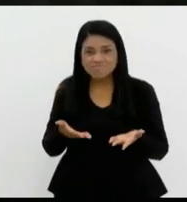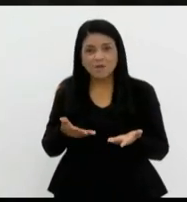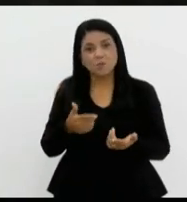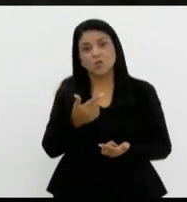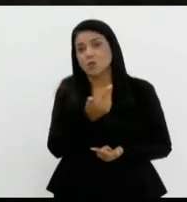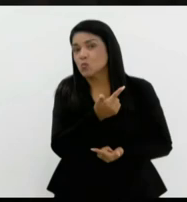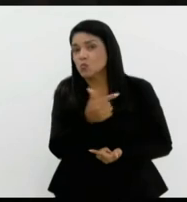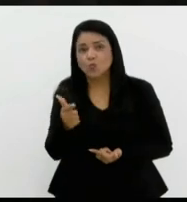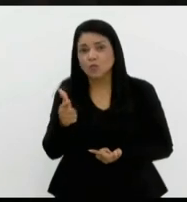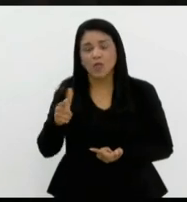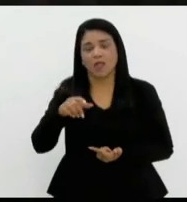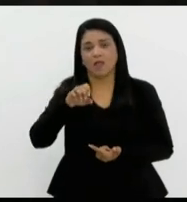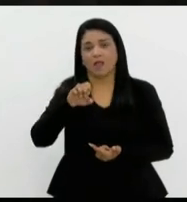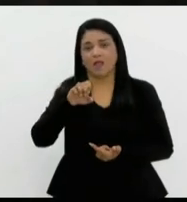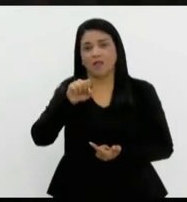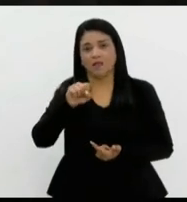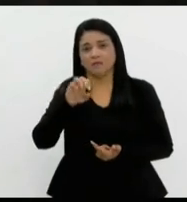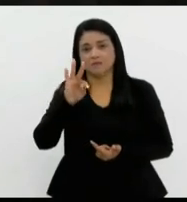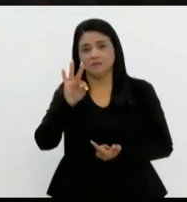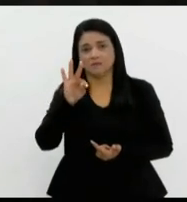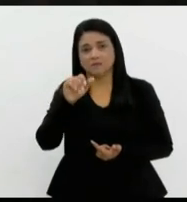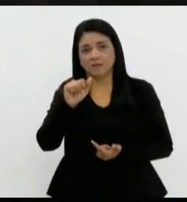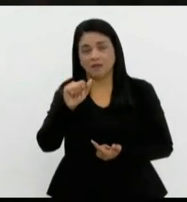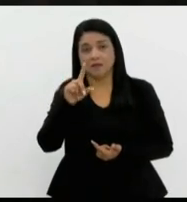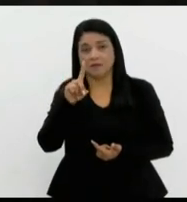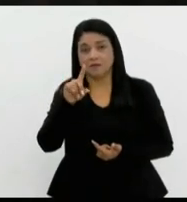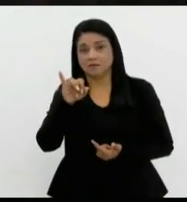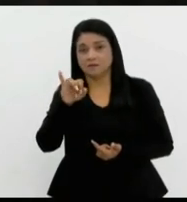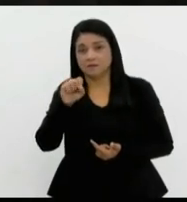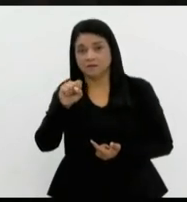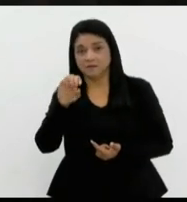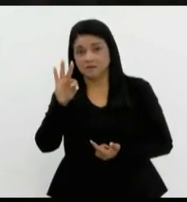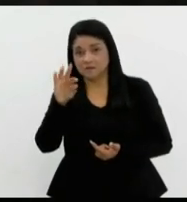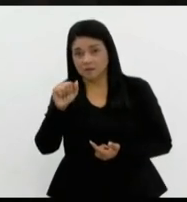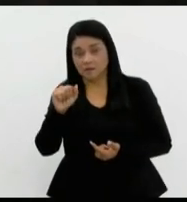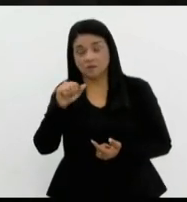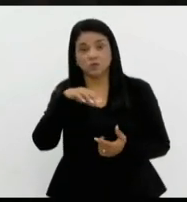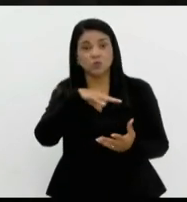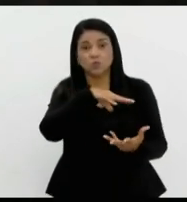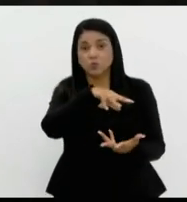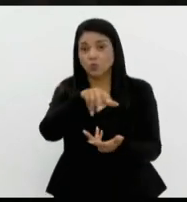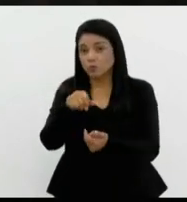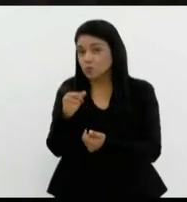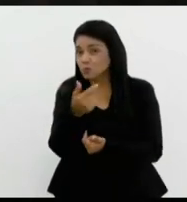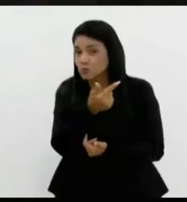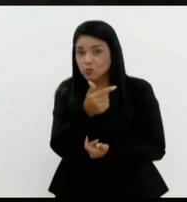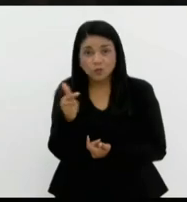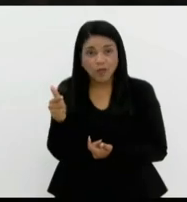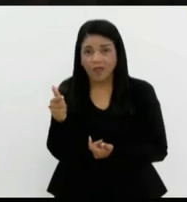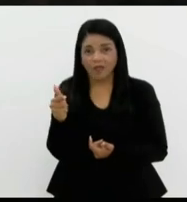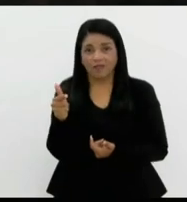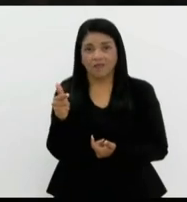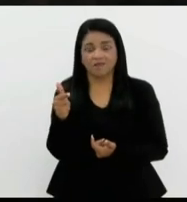E foram assassinados. Então, quando você vê esse apagão geral no nosso país e